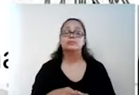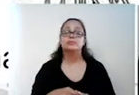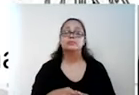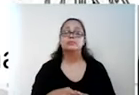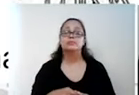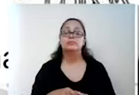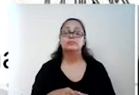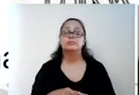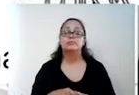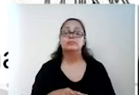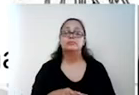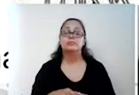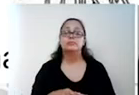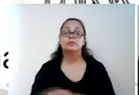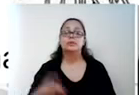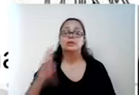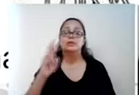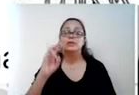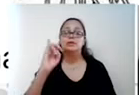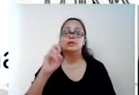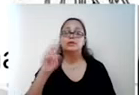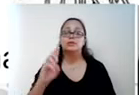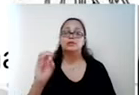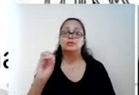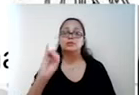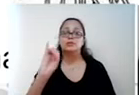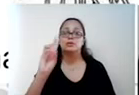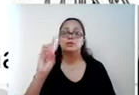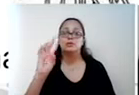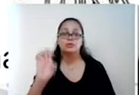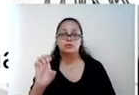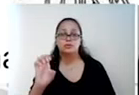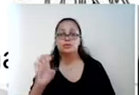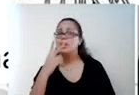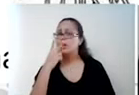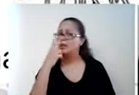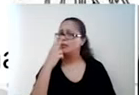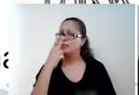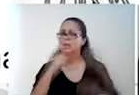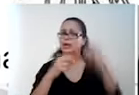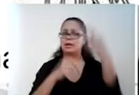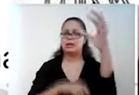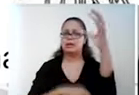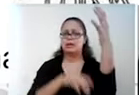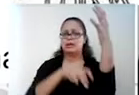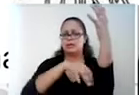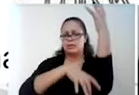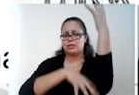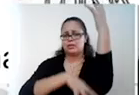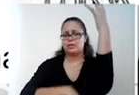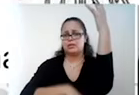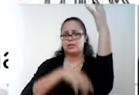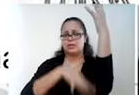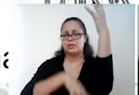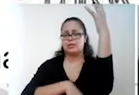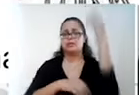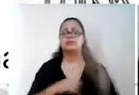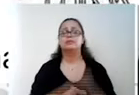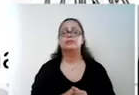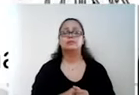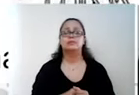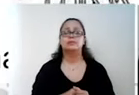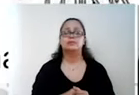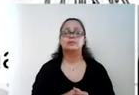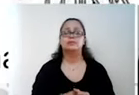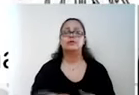o rizoide, que é algo semelhante a uma raiz, que serve para fixar o prótalo no solo. O prótalo é uma